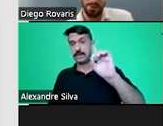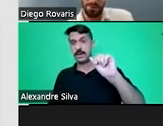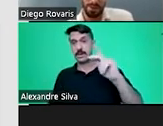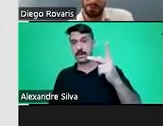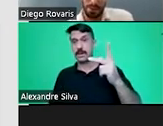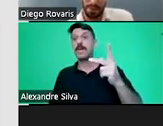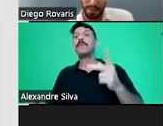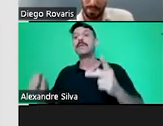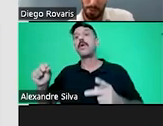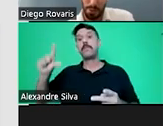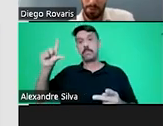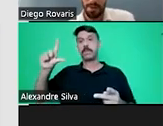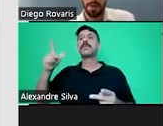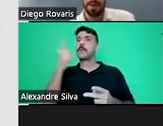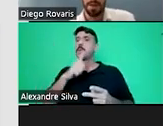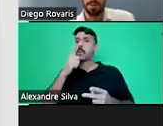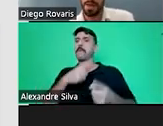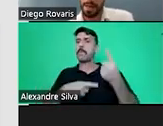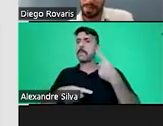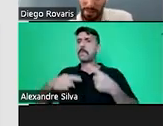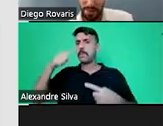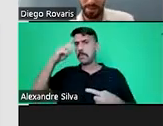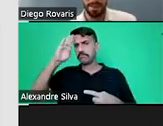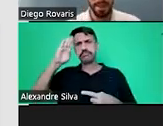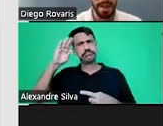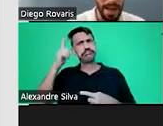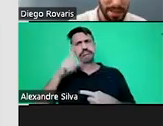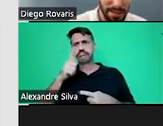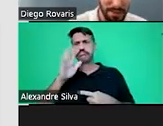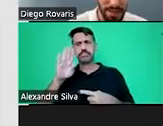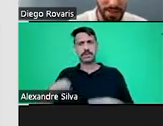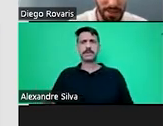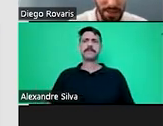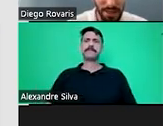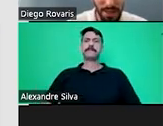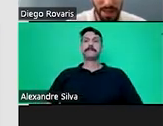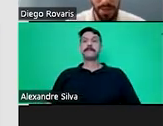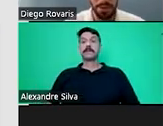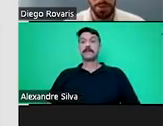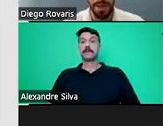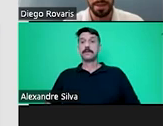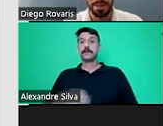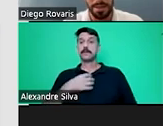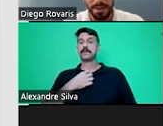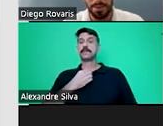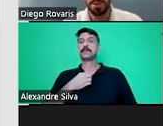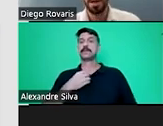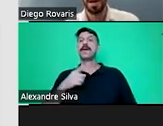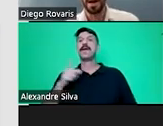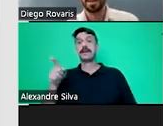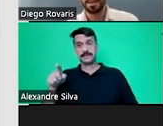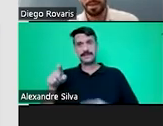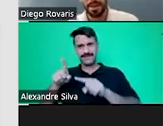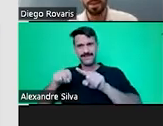chance desse indivíduo ter sucesso acadêmico. E parece que essas variantes aqui, em particular,